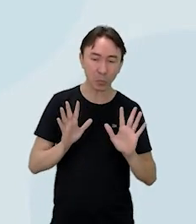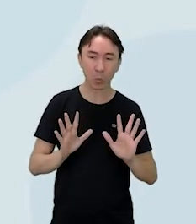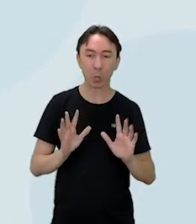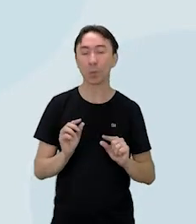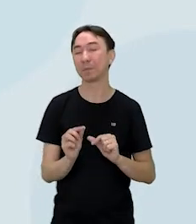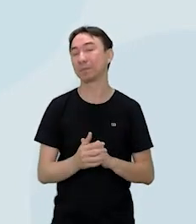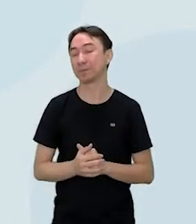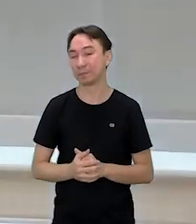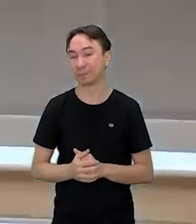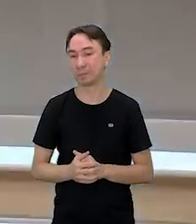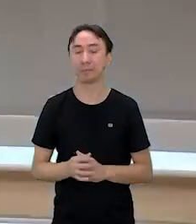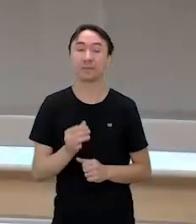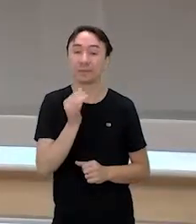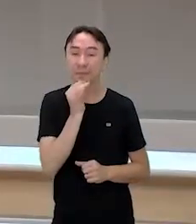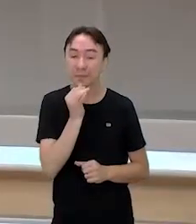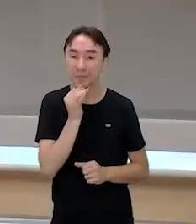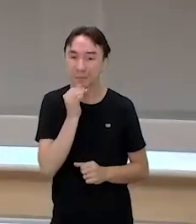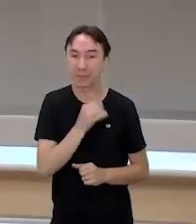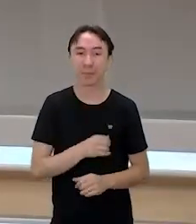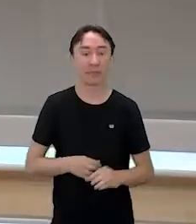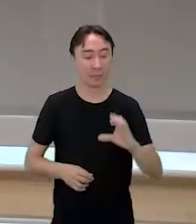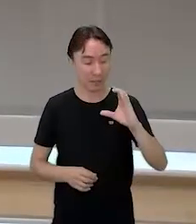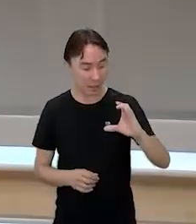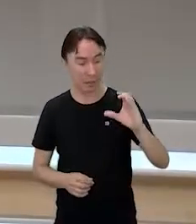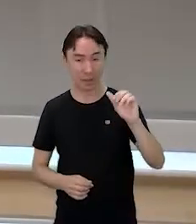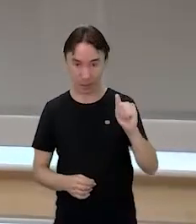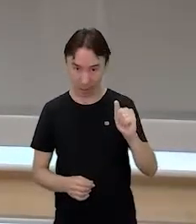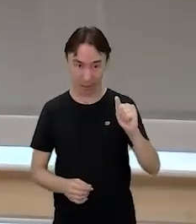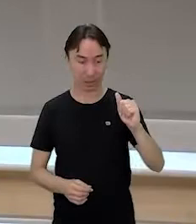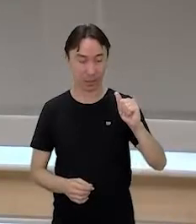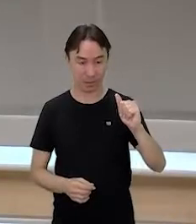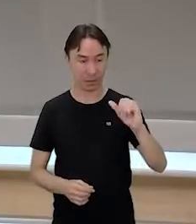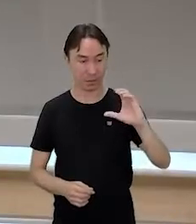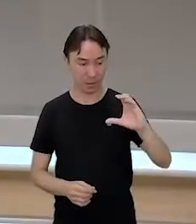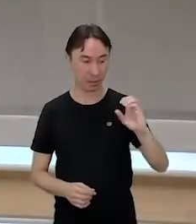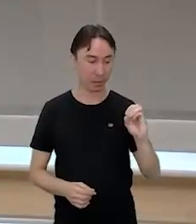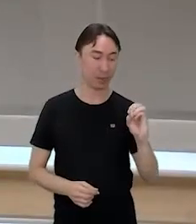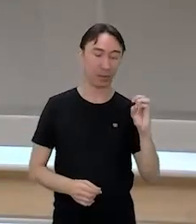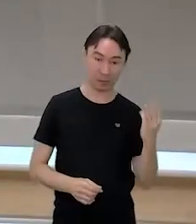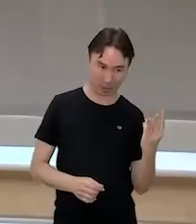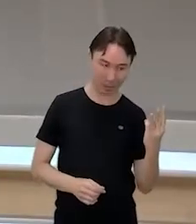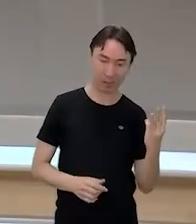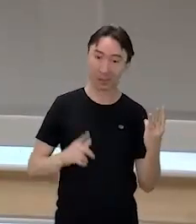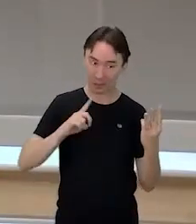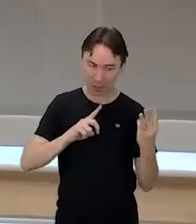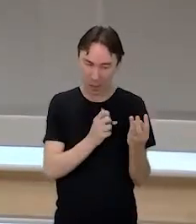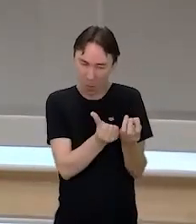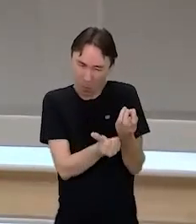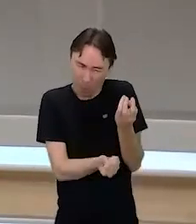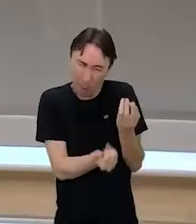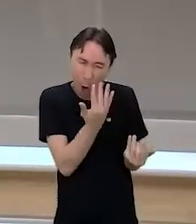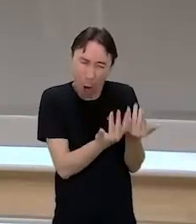Quando o calcário ele é queimado, vem aquela perguntinha básica.